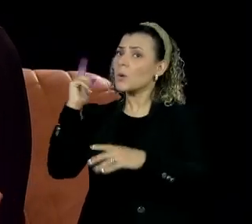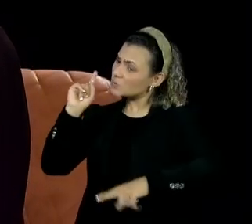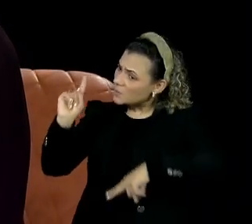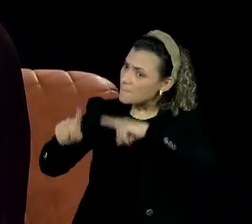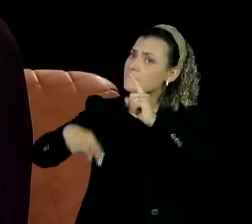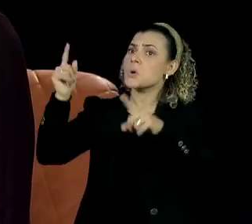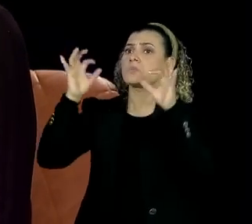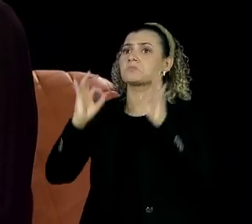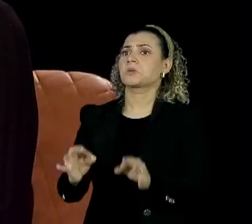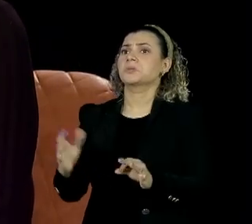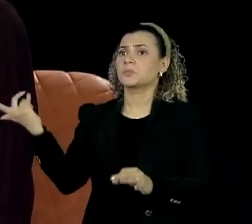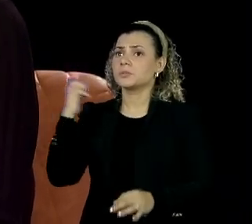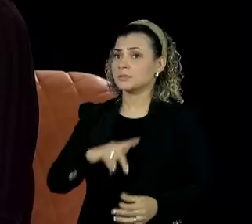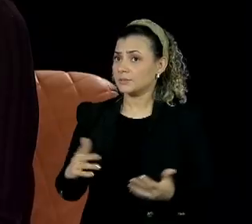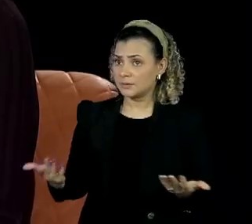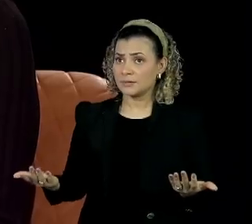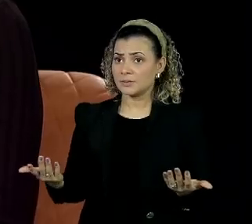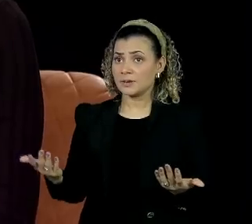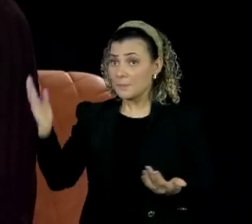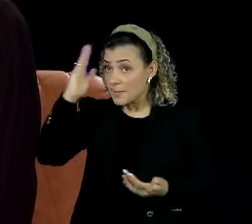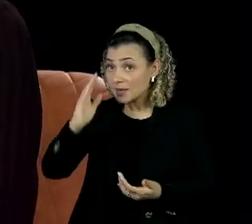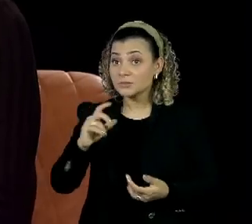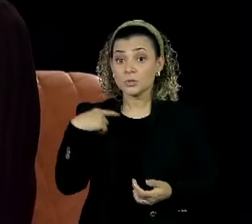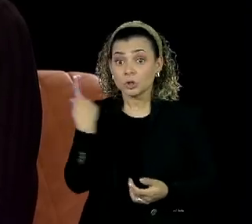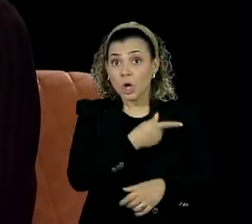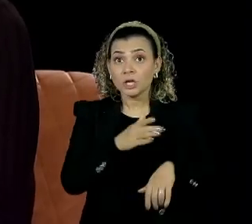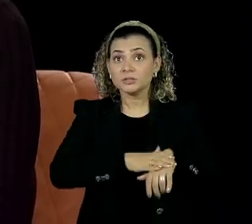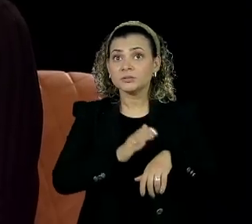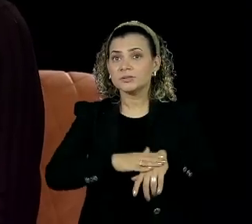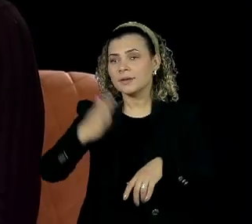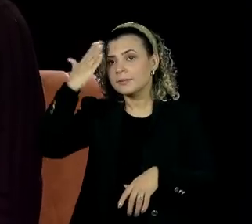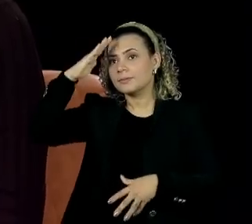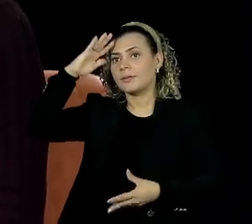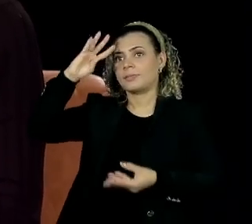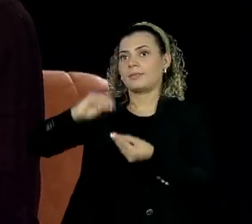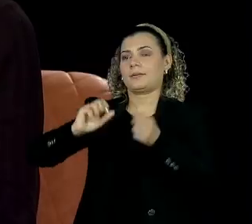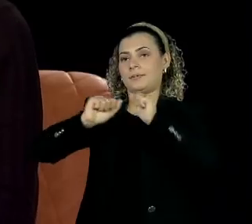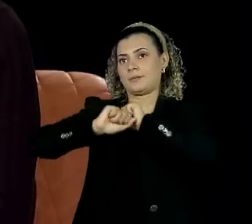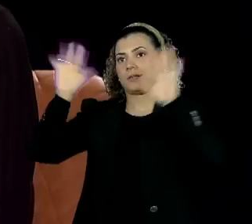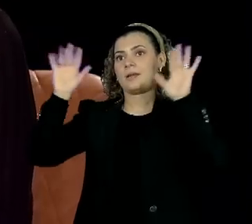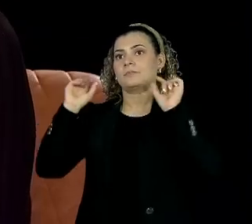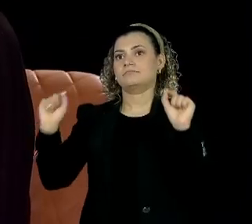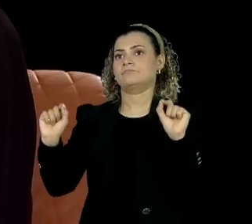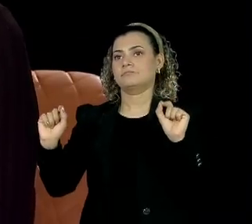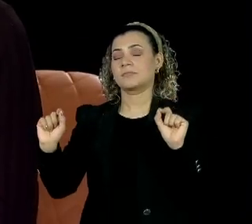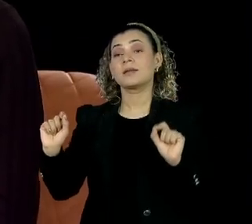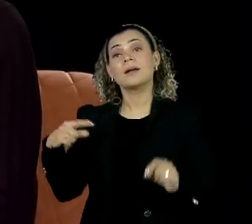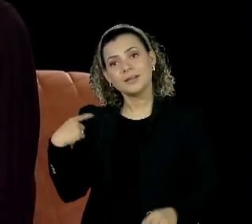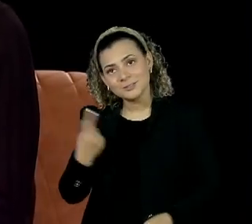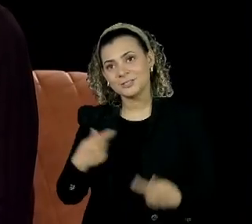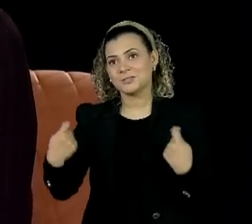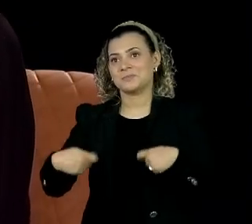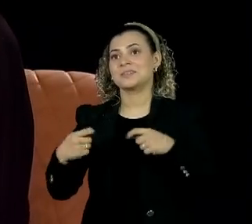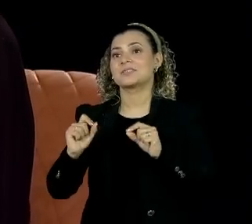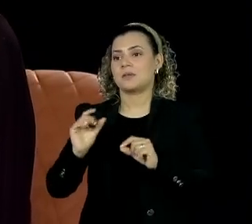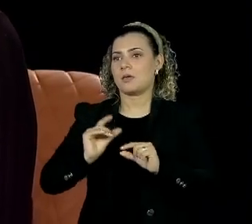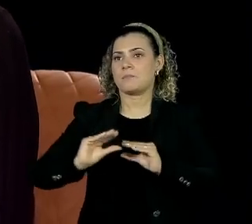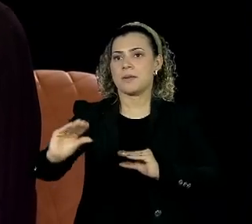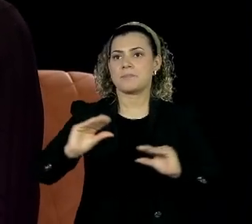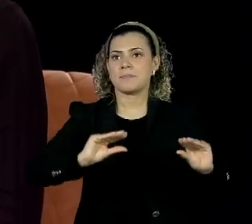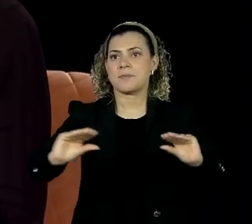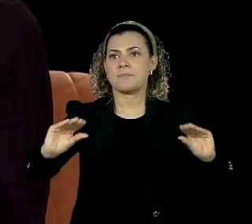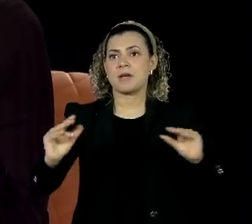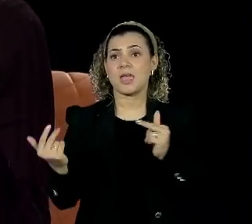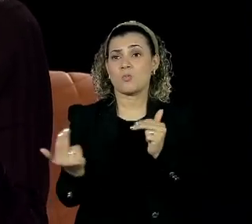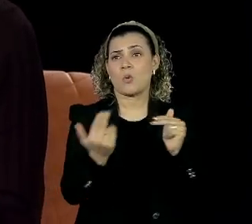chegar um dia. E ele vai chegar se a gente realmente entender que a gente precisa distribuir renda, que